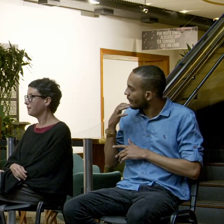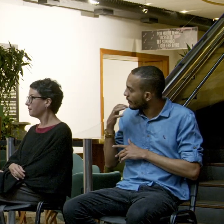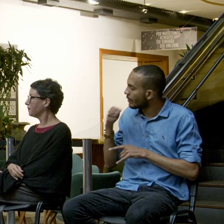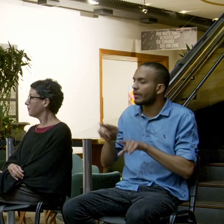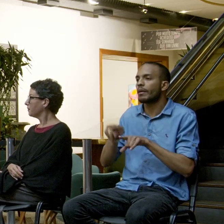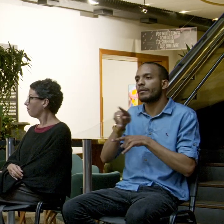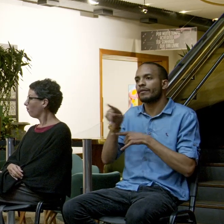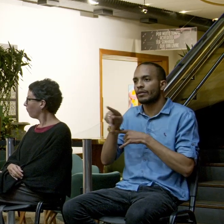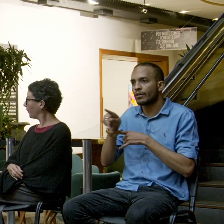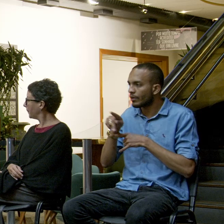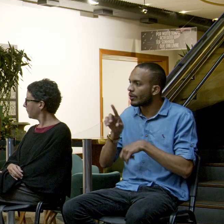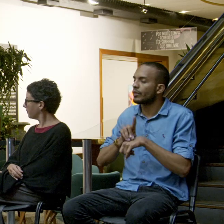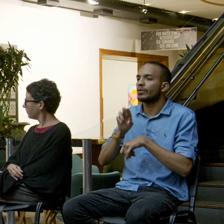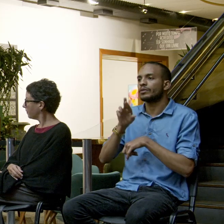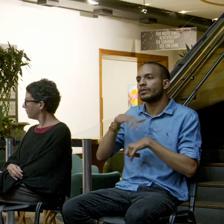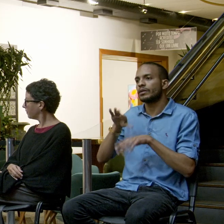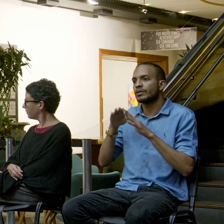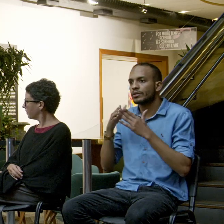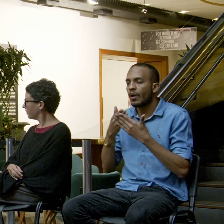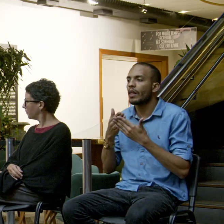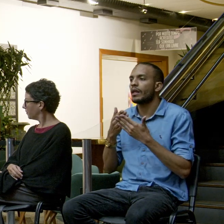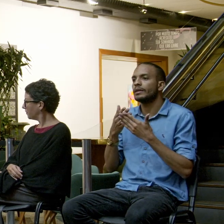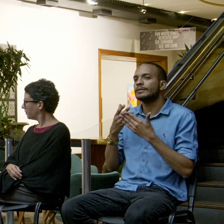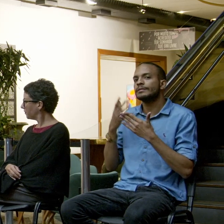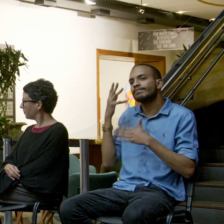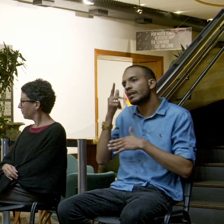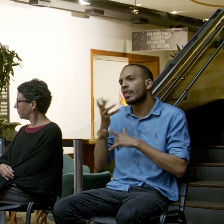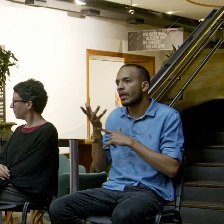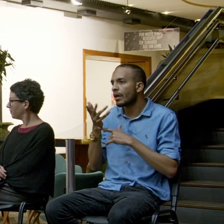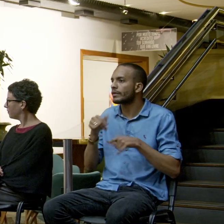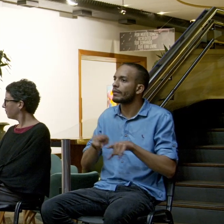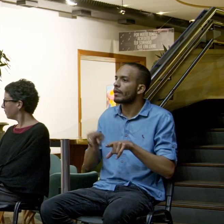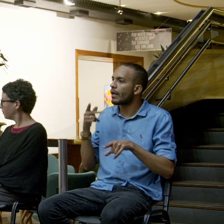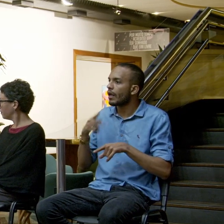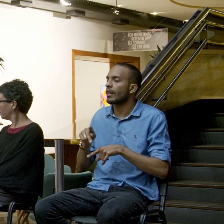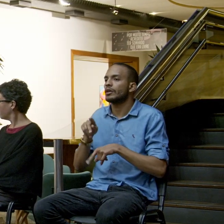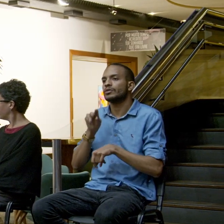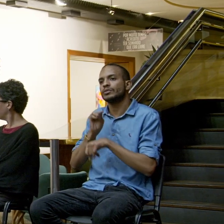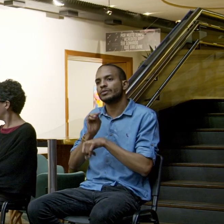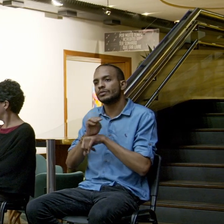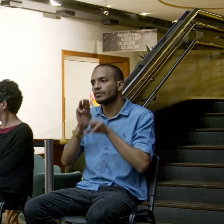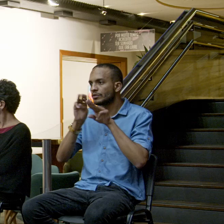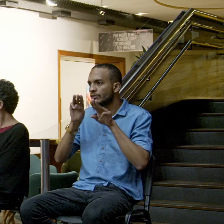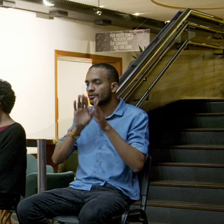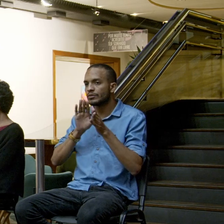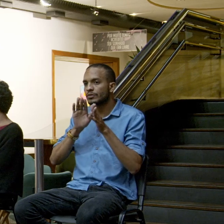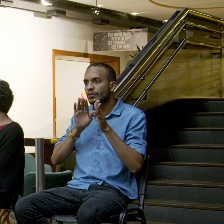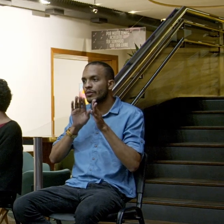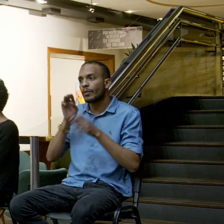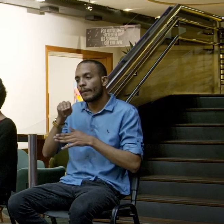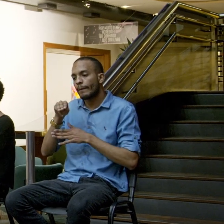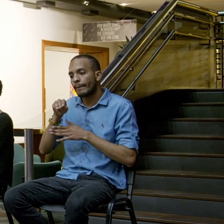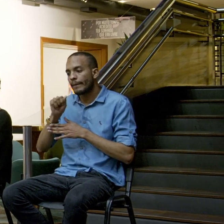pesquisadora e professora, doutora pela Escola de Belas Artes da UFRJ, atuou como curadora do Museu de Arte Moderna do Rio de Janeiro